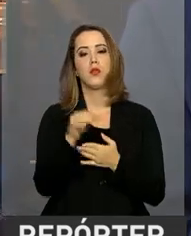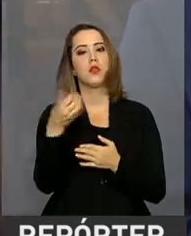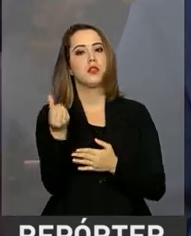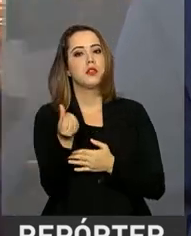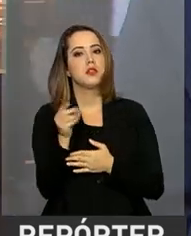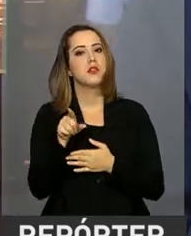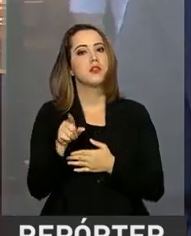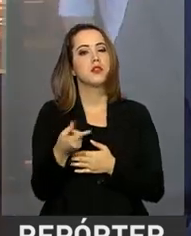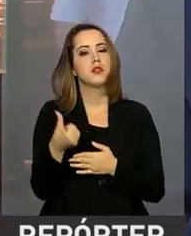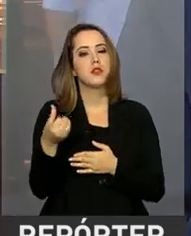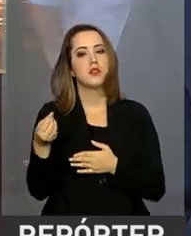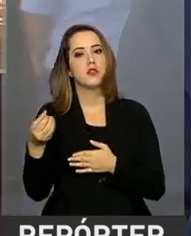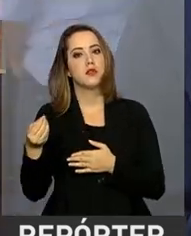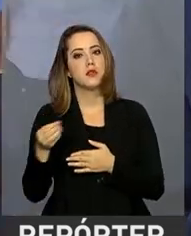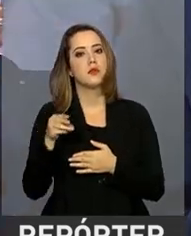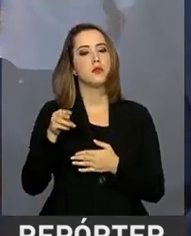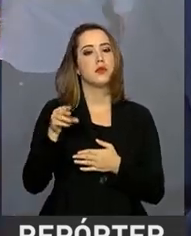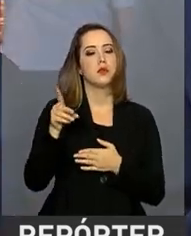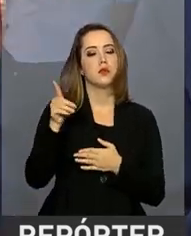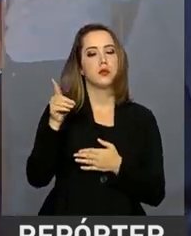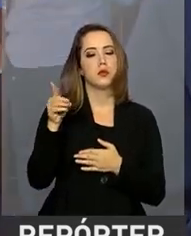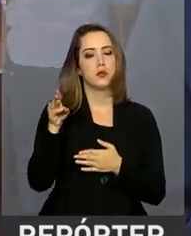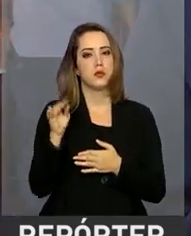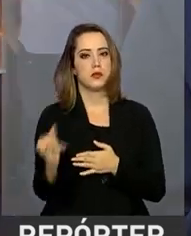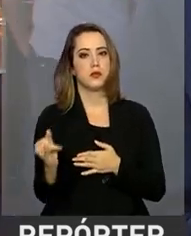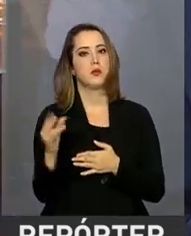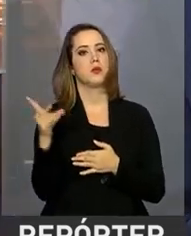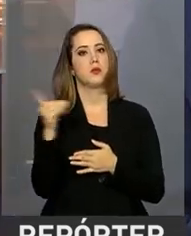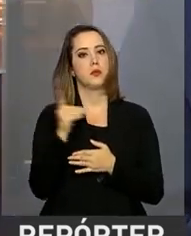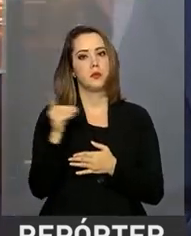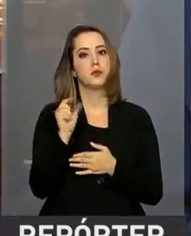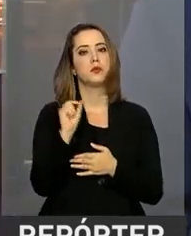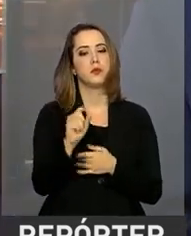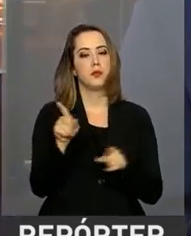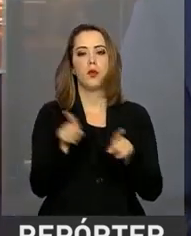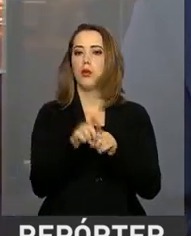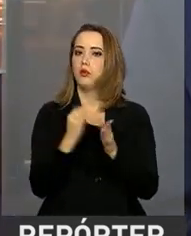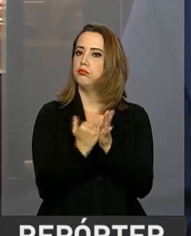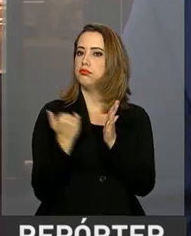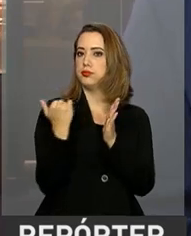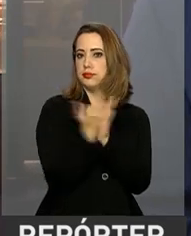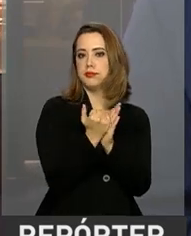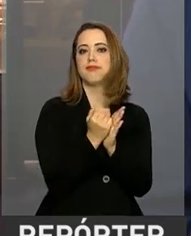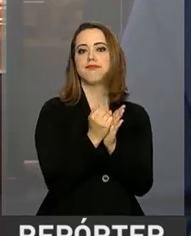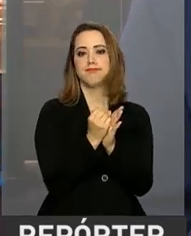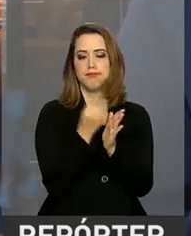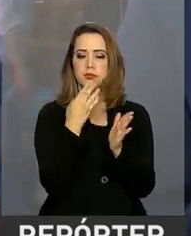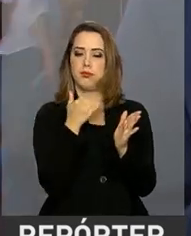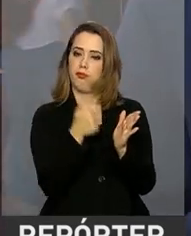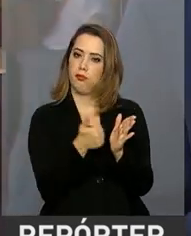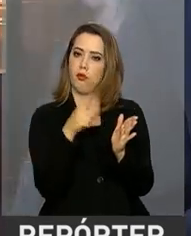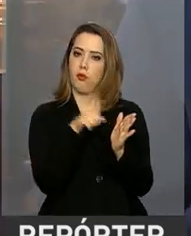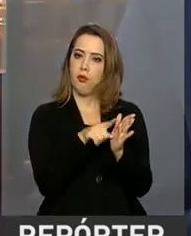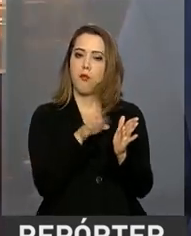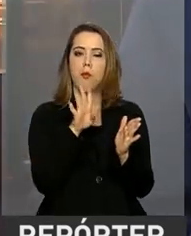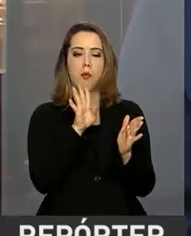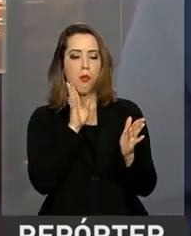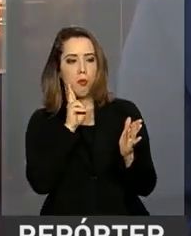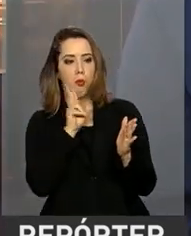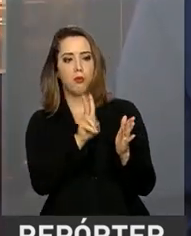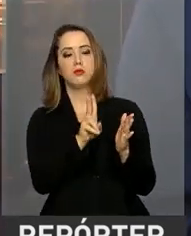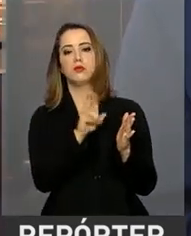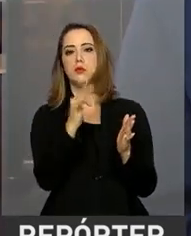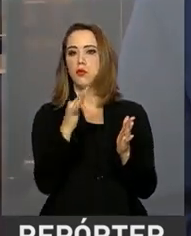bilhões 100 milhões deais um resultado acima também do esperado e revisou para cima a